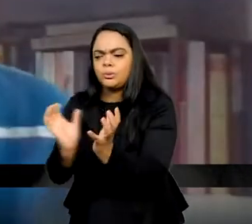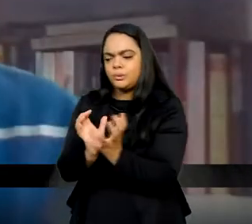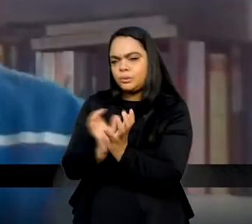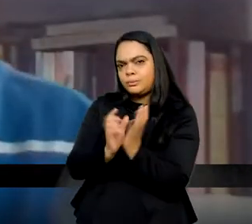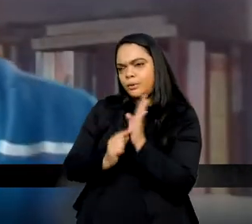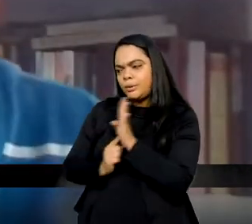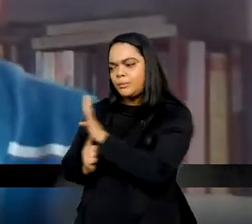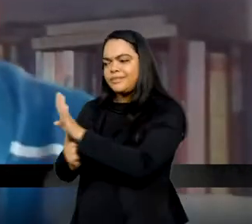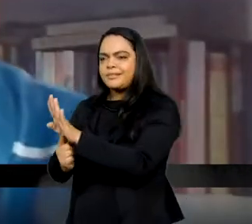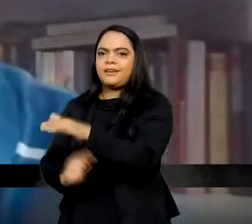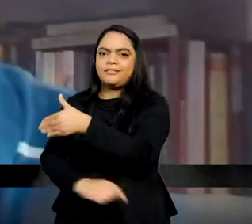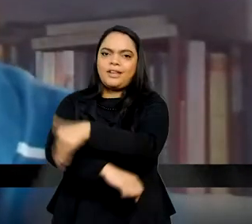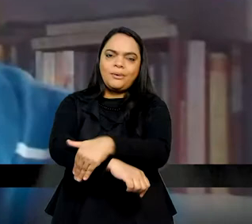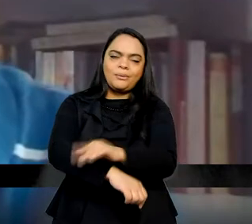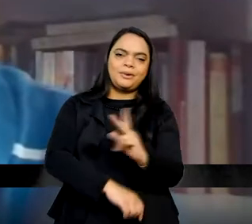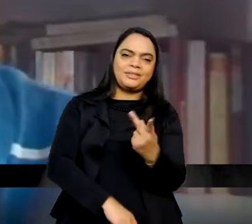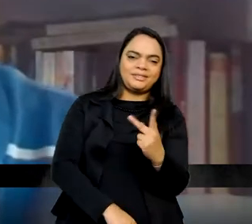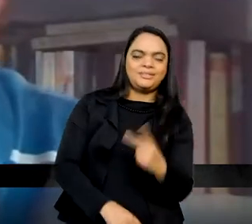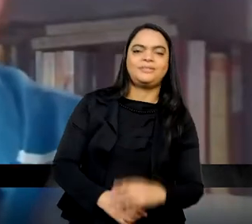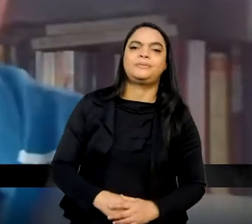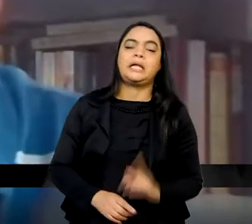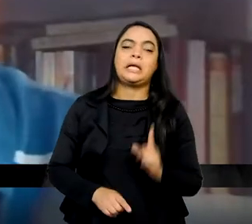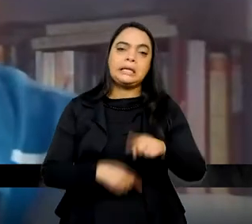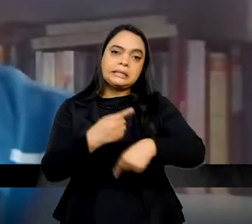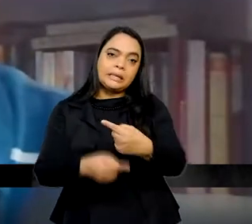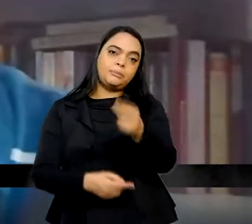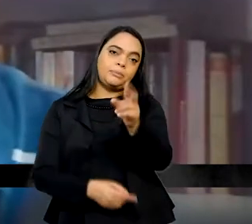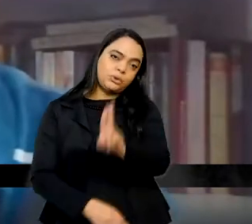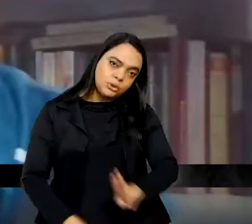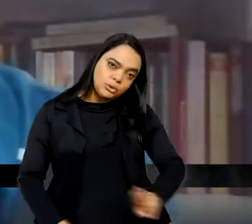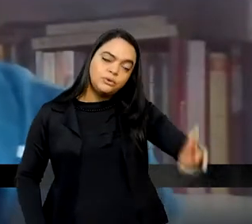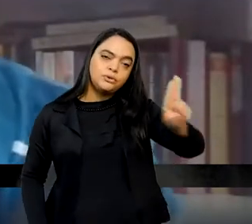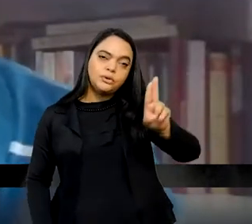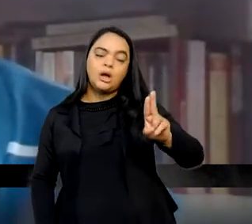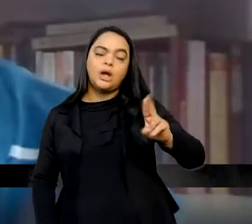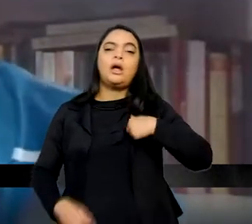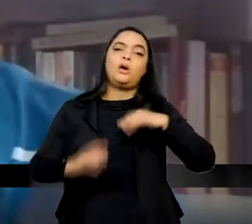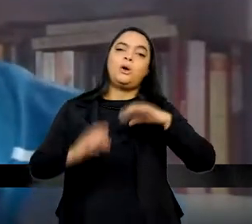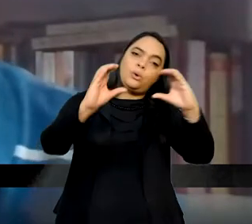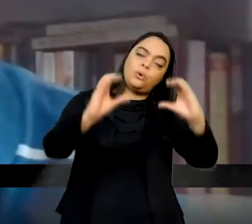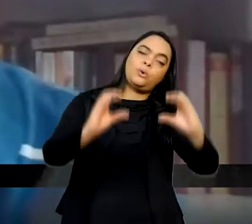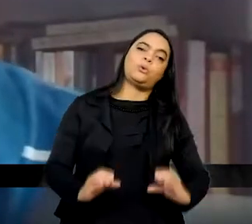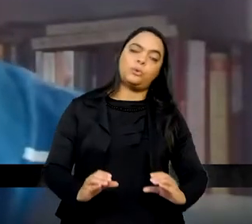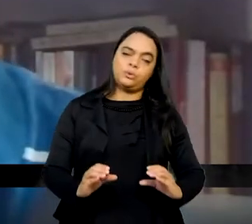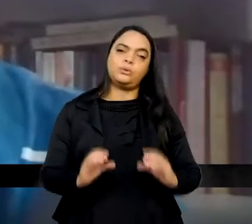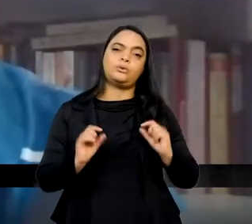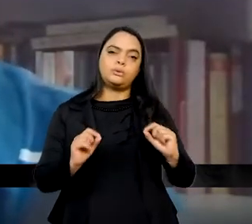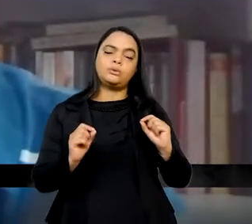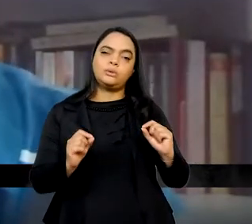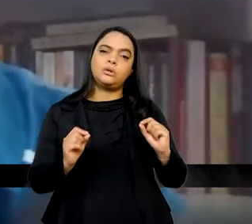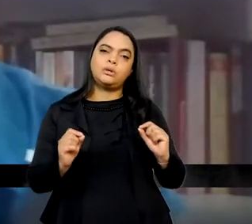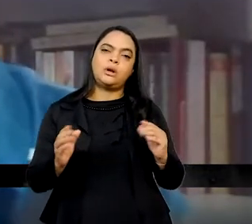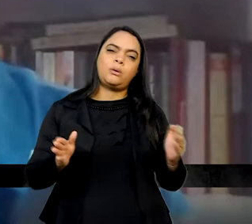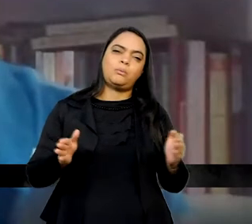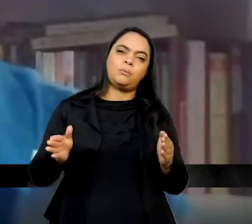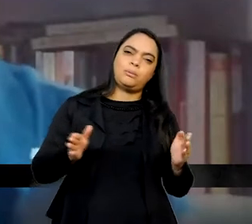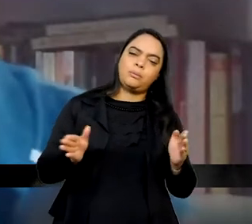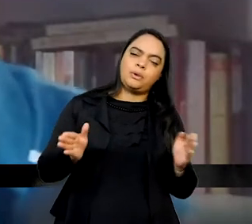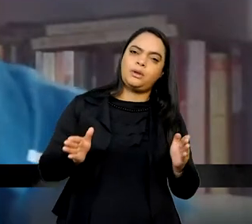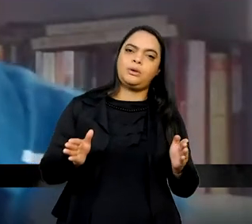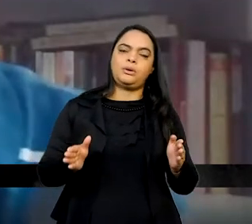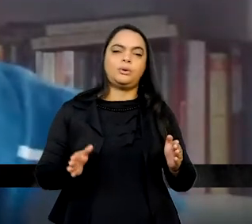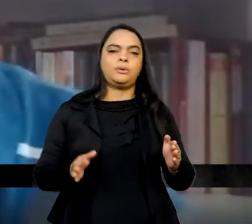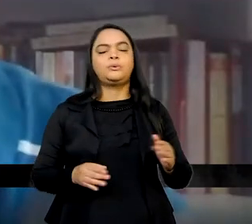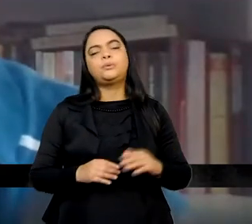na universidade, nós tivemos, eu coordenei na universidade o PIBID, né? Durante algum tempo, desde a fundação